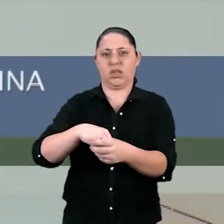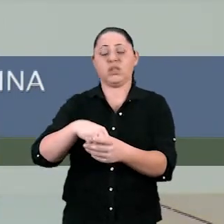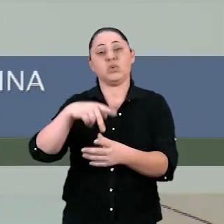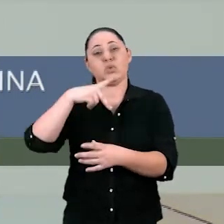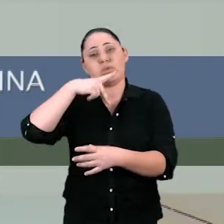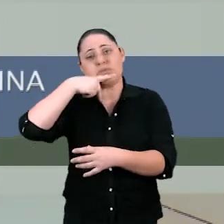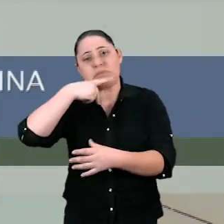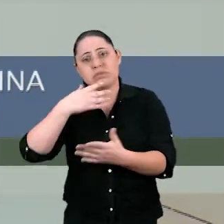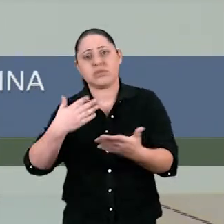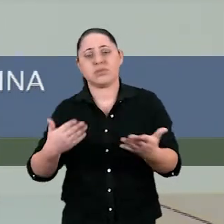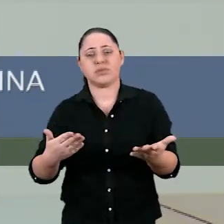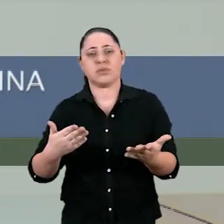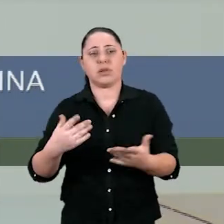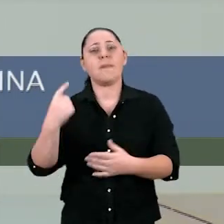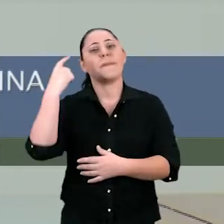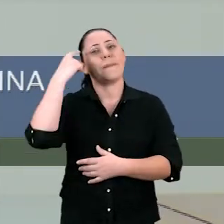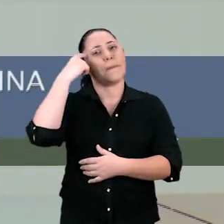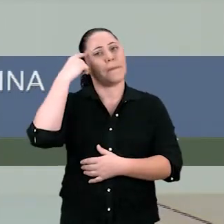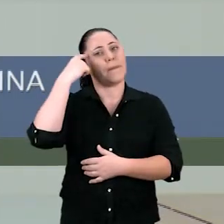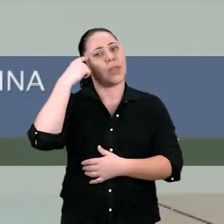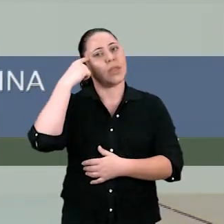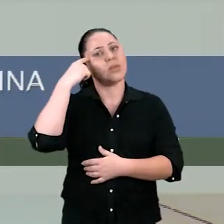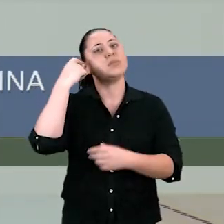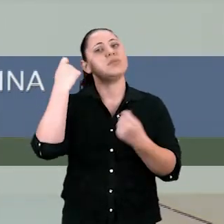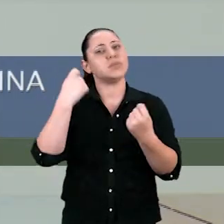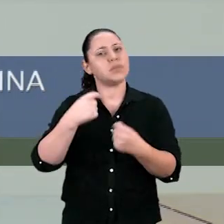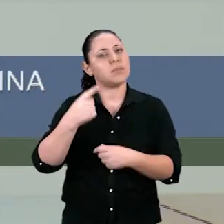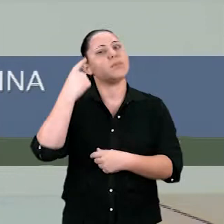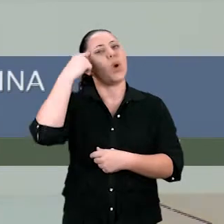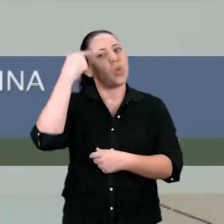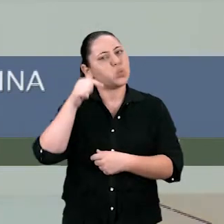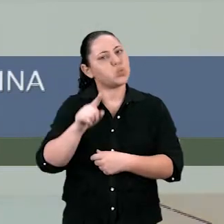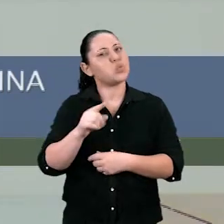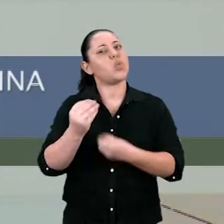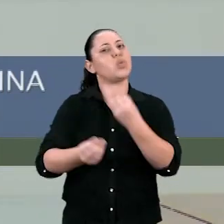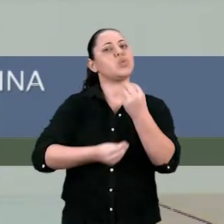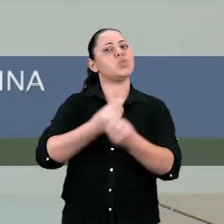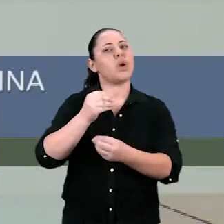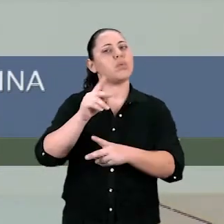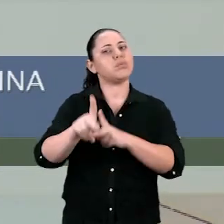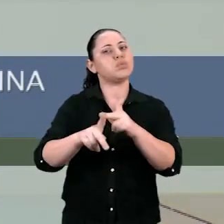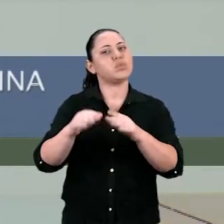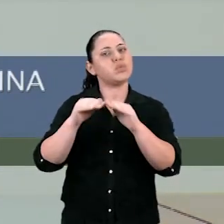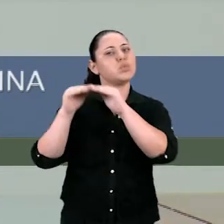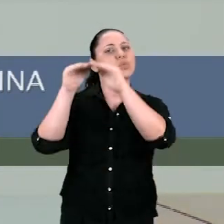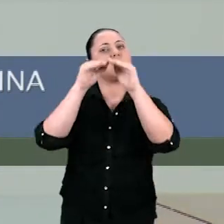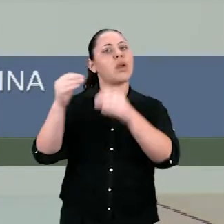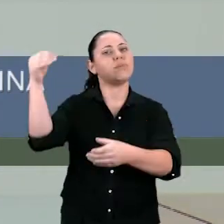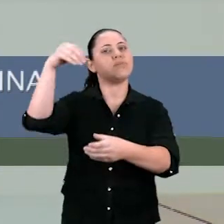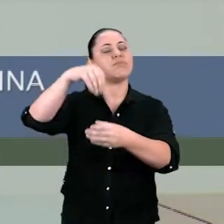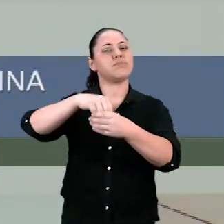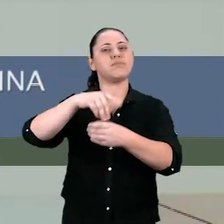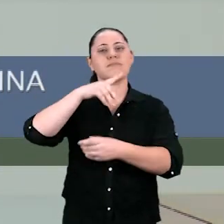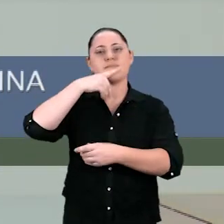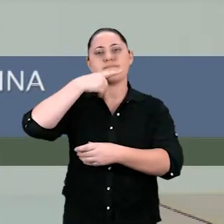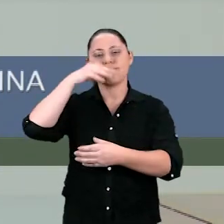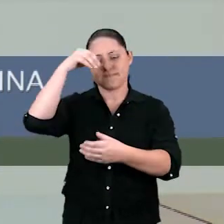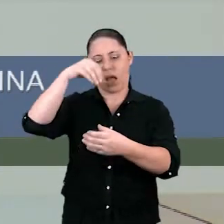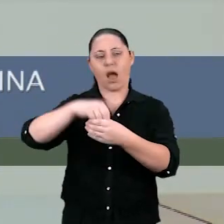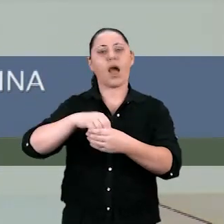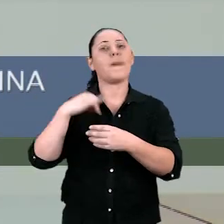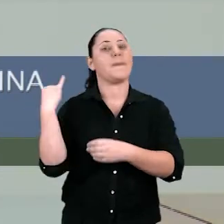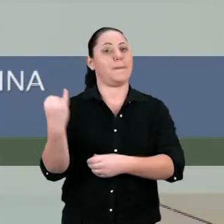dentro dos partidos. Penso que repensar a democracia dentro dos partidos é algo de extrema